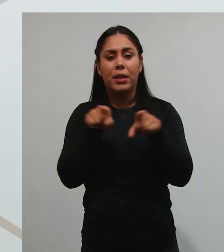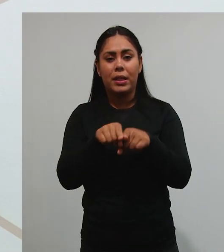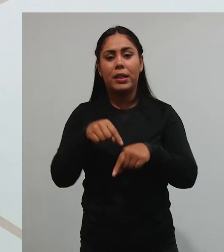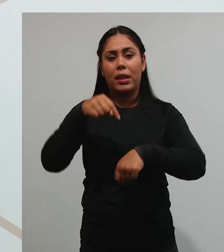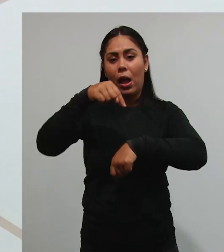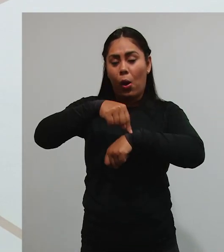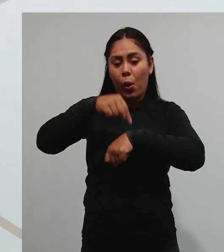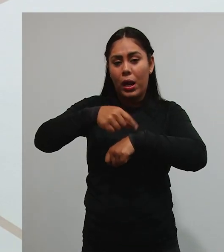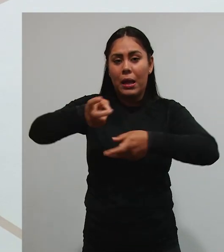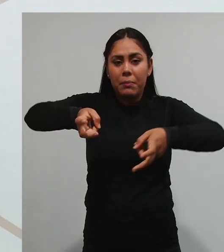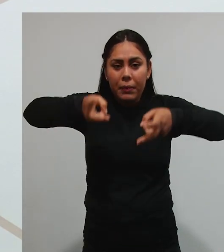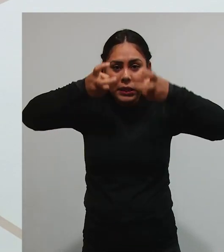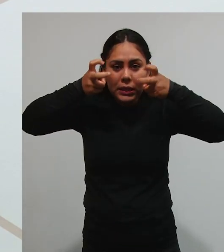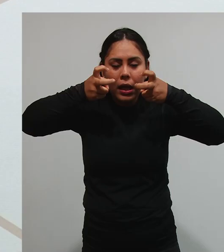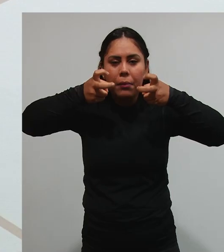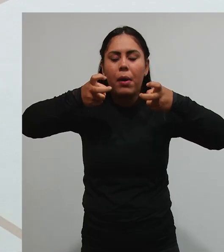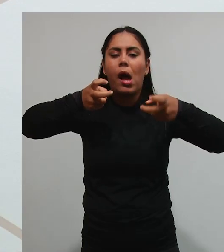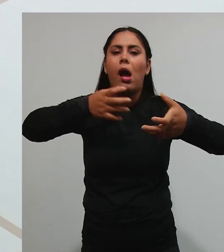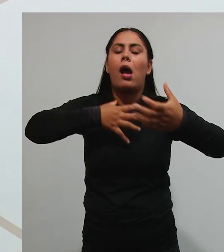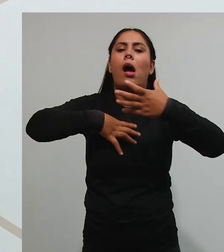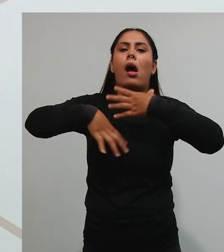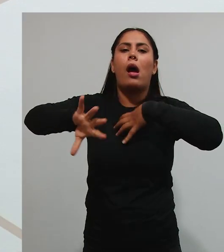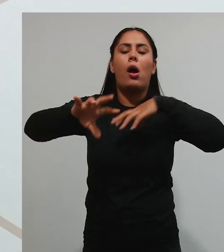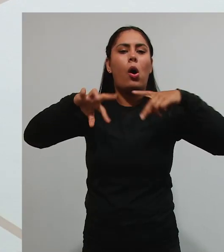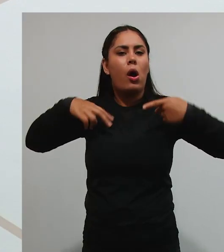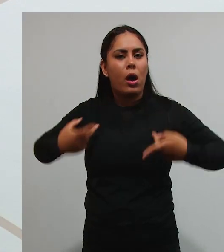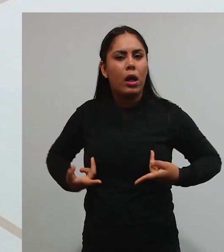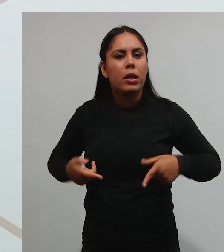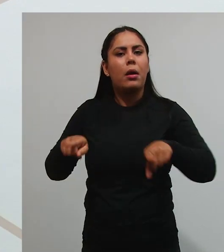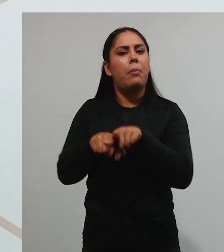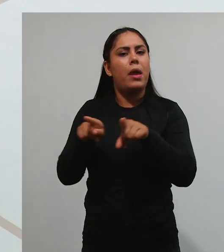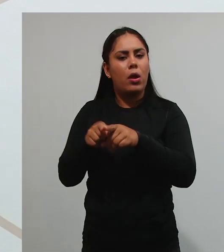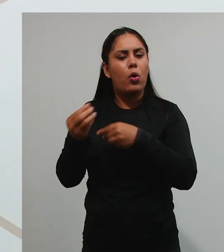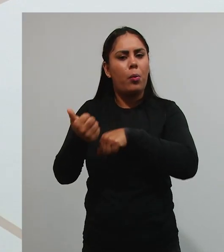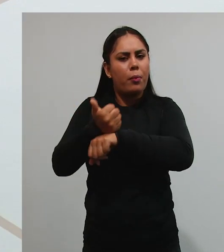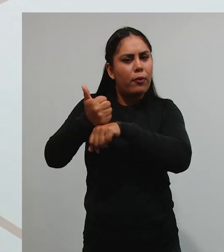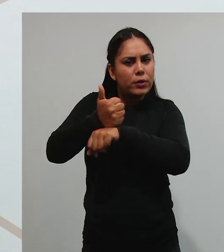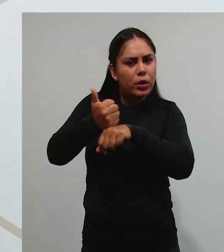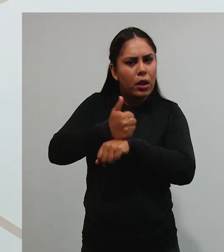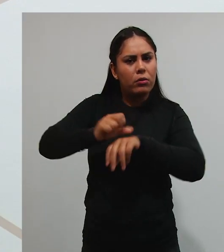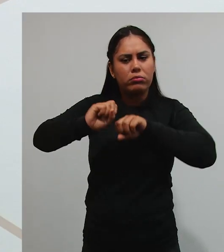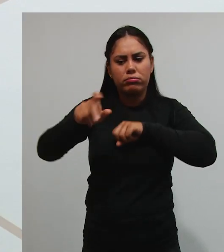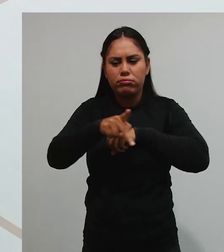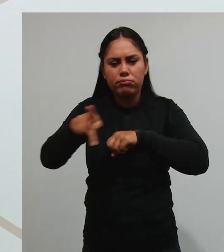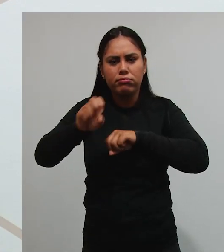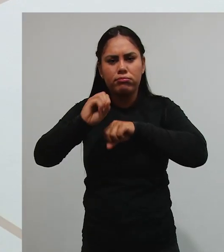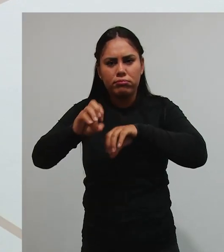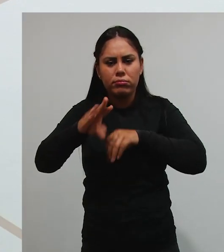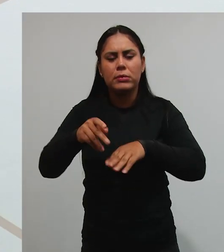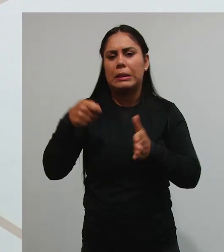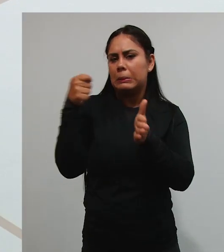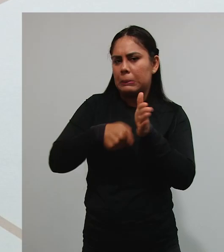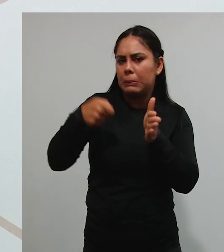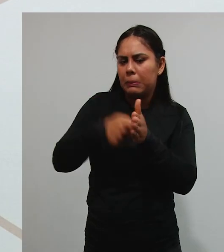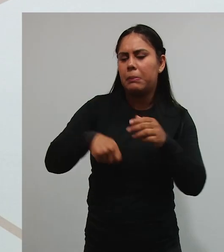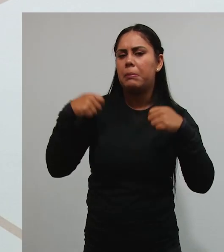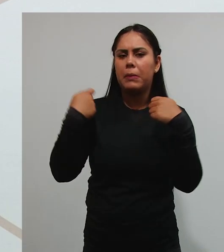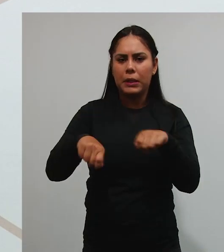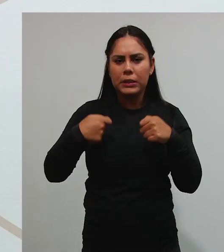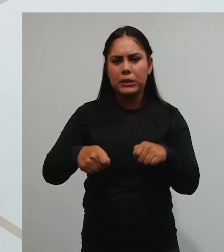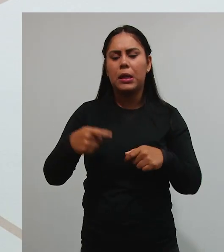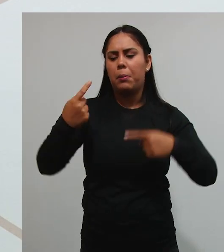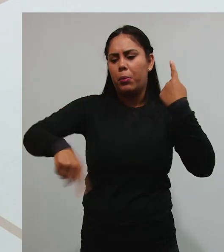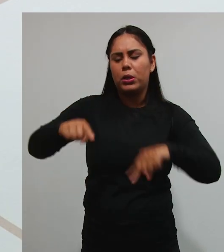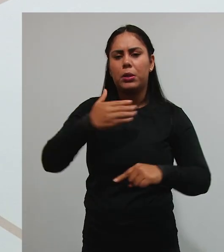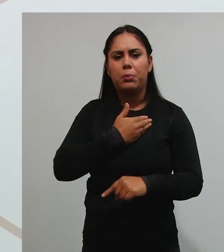acontece, né? E quando a gente percebe isso, não só como cidadão, mas como educador, como é necessário fazer a